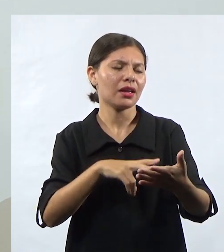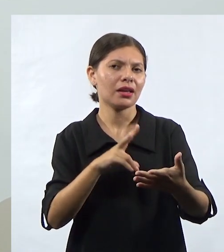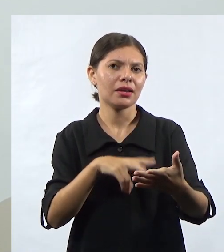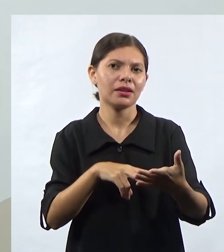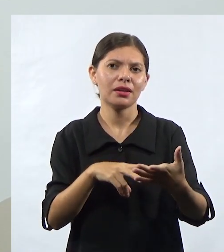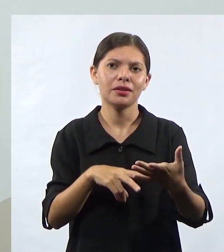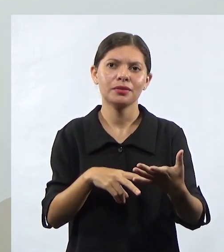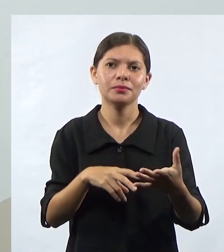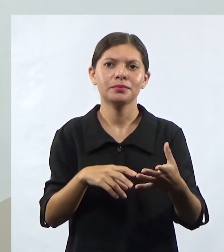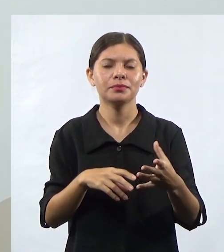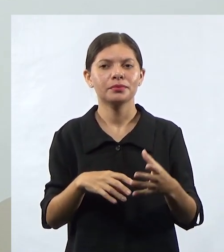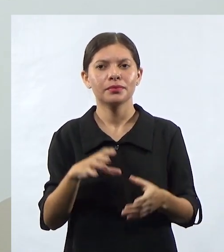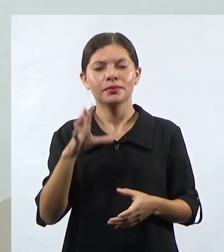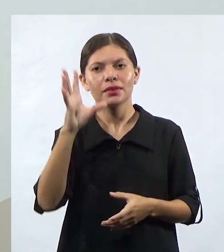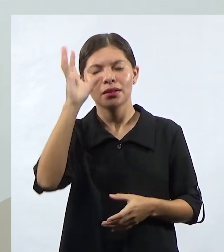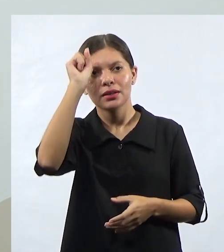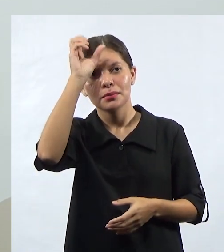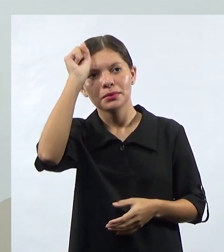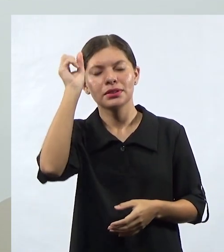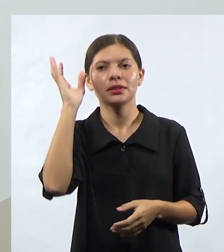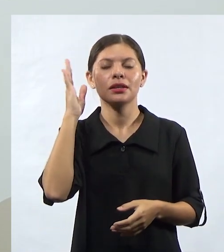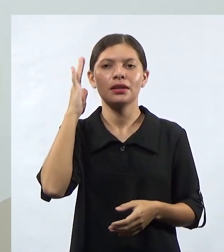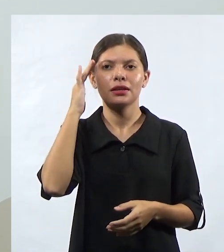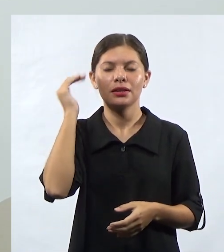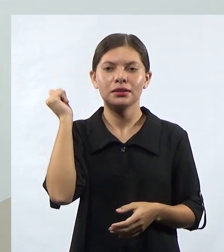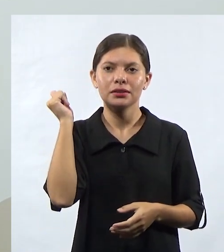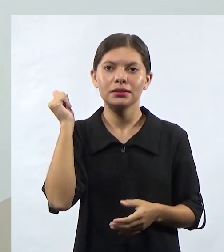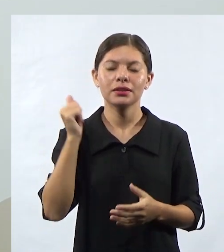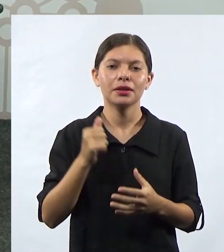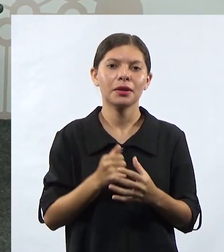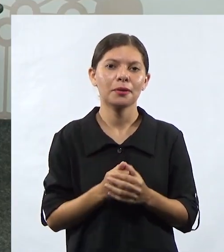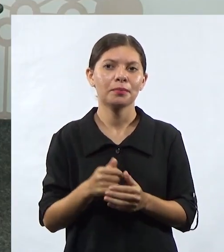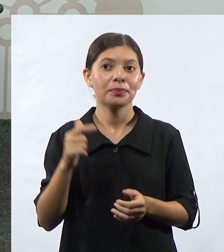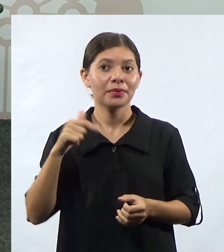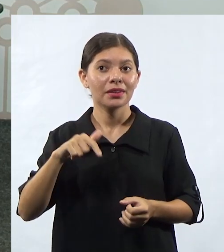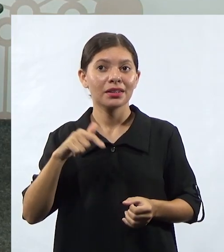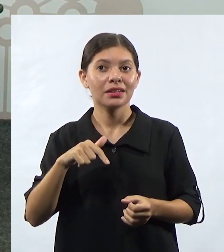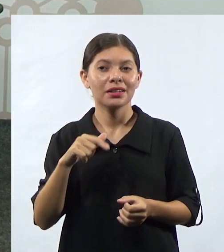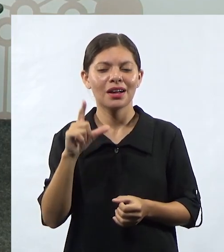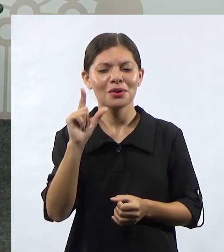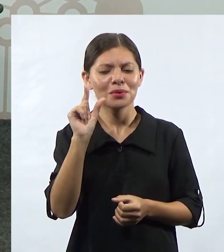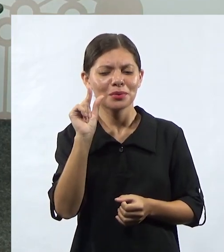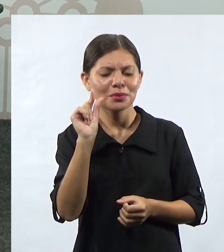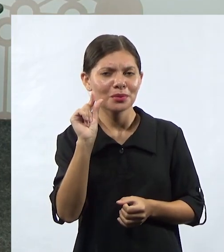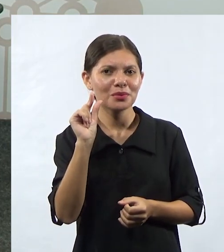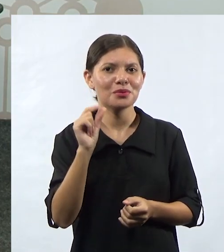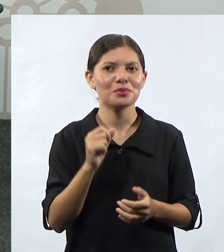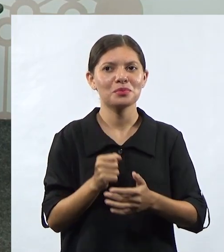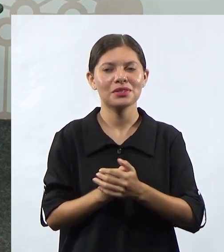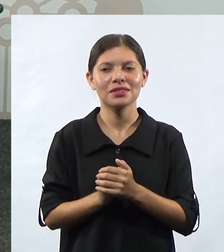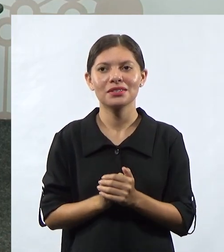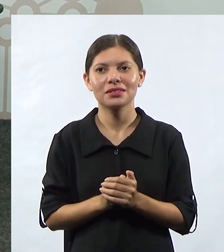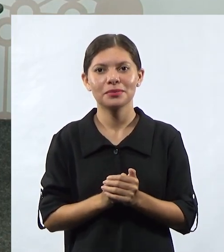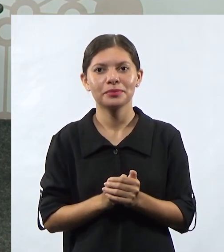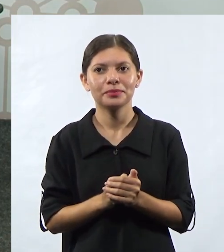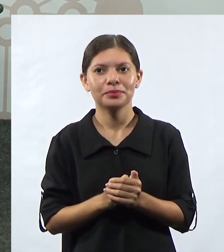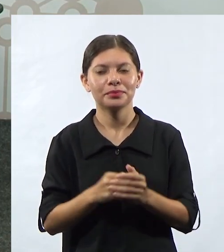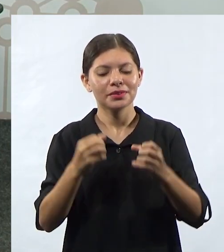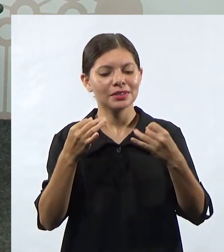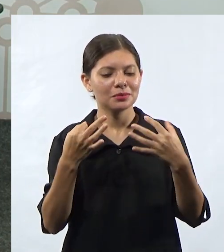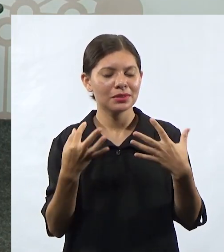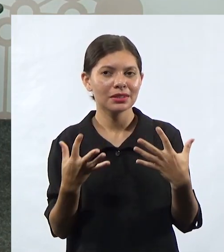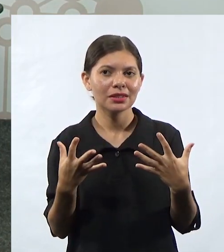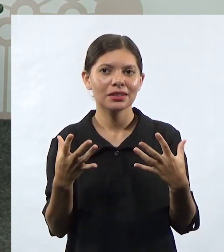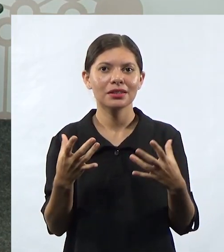leia, né? Entenda como é que ele funciona direitinho. Aqui nós damos algumas generalizações, né, Perfeito. Professor? Tomem que o tempo é conhecimento,